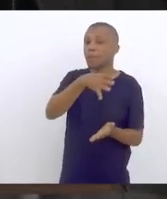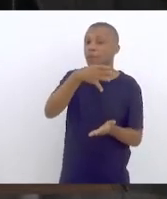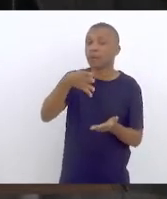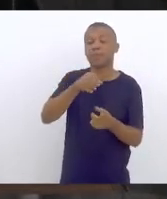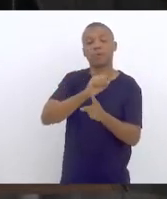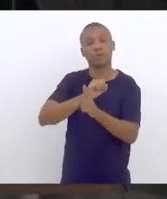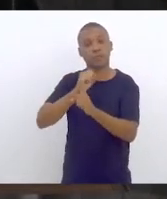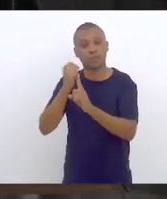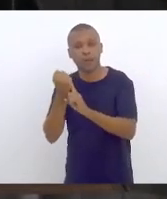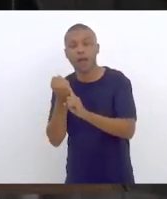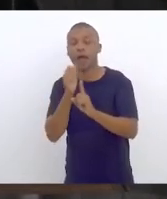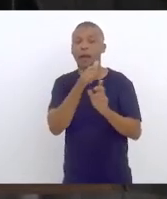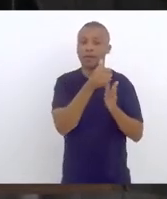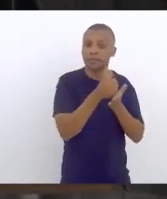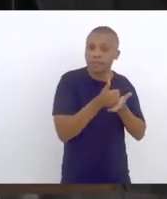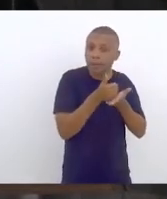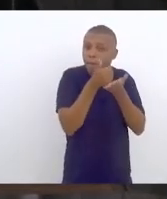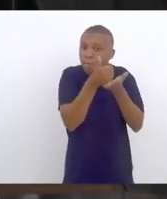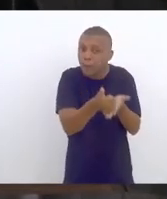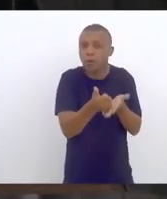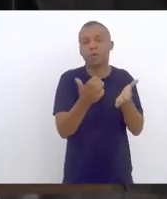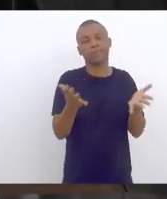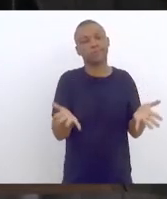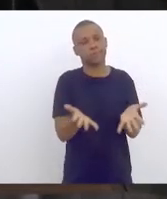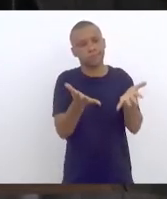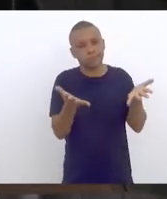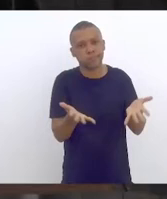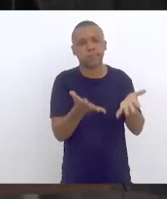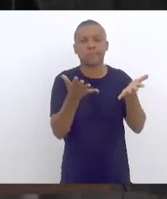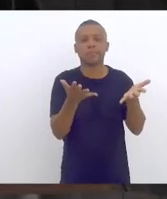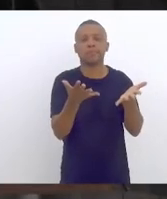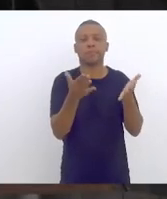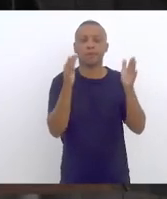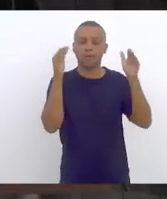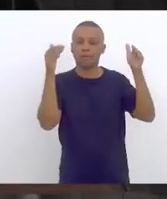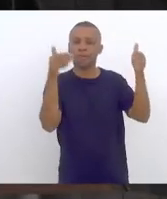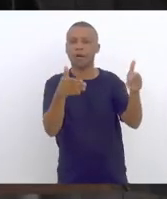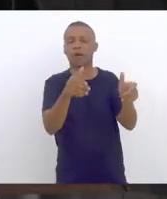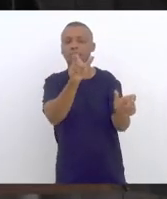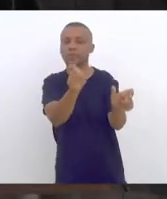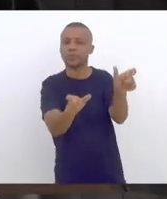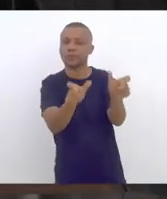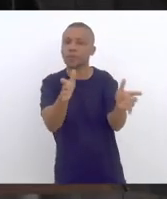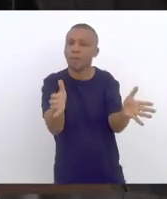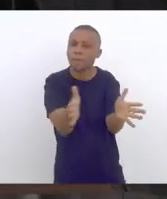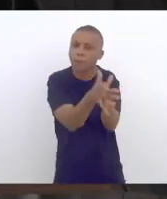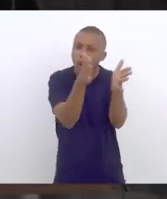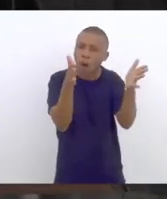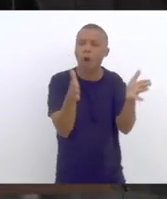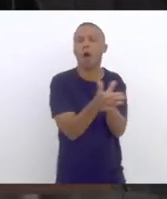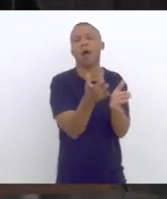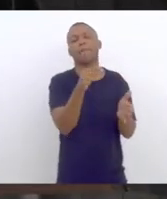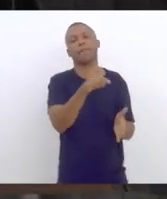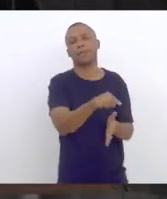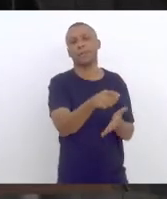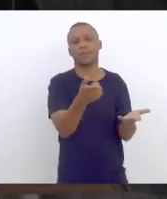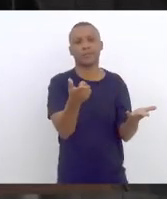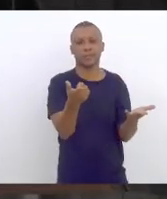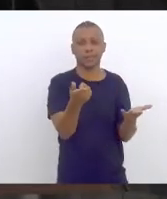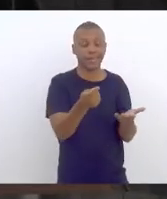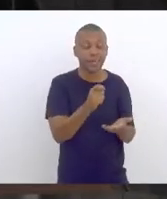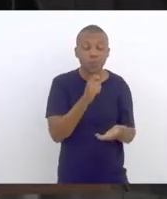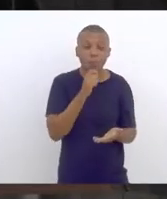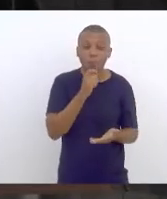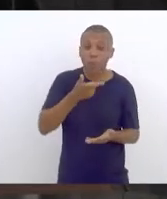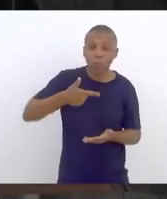muito importante também para os menos assistidos os menos munidos